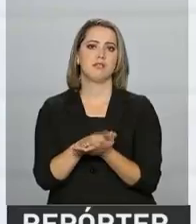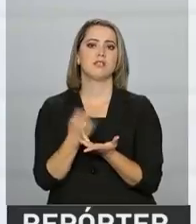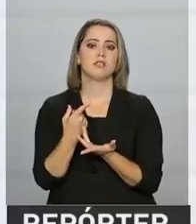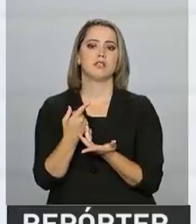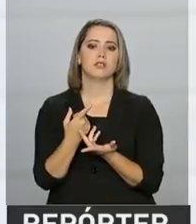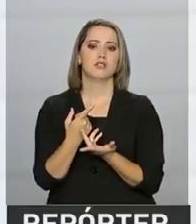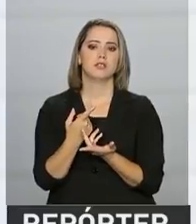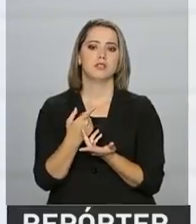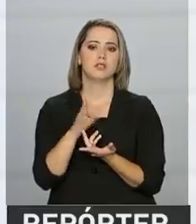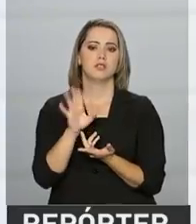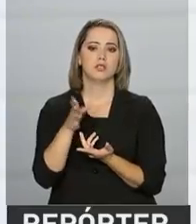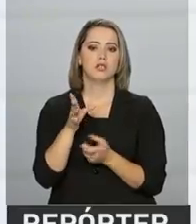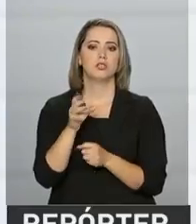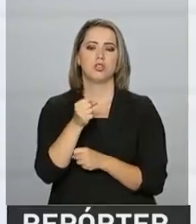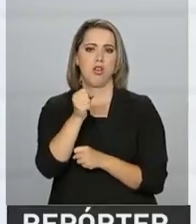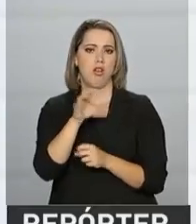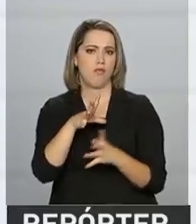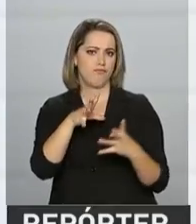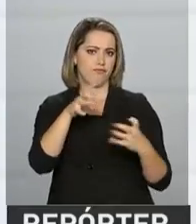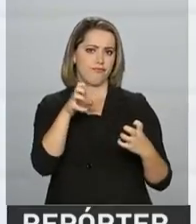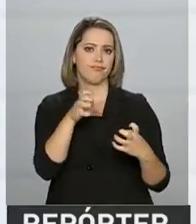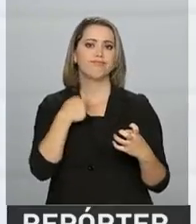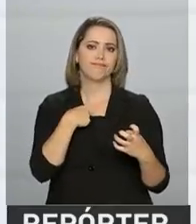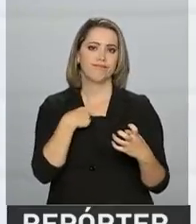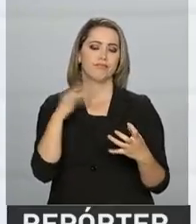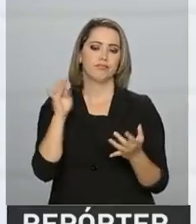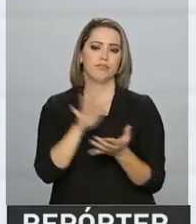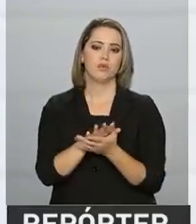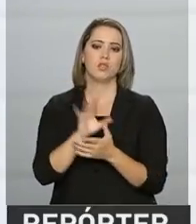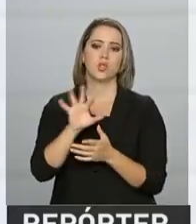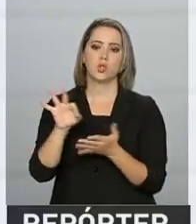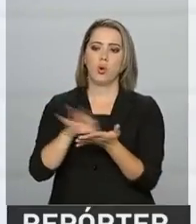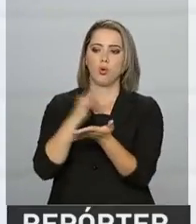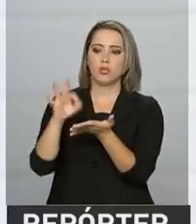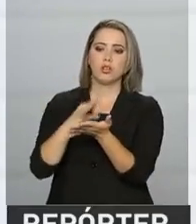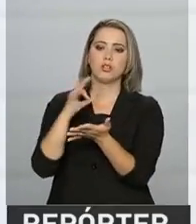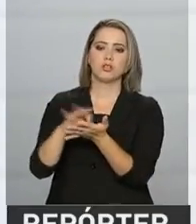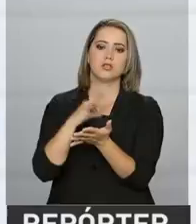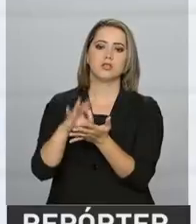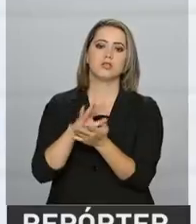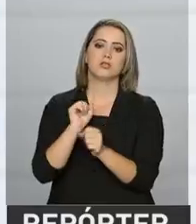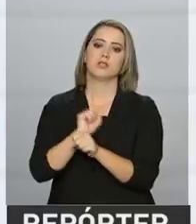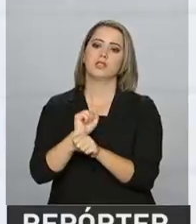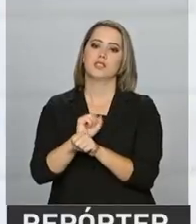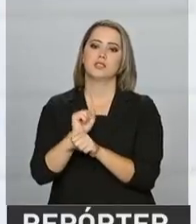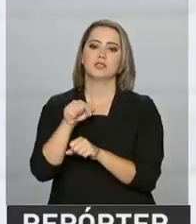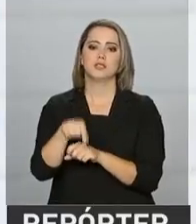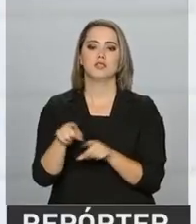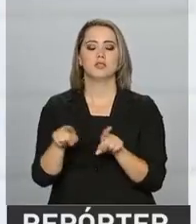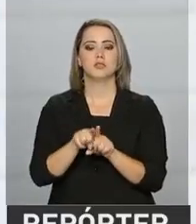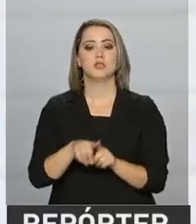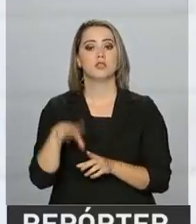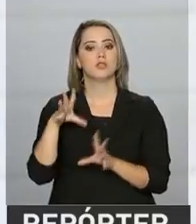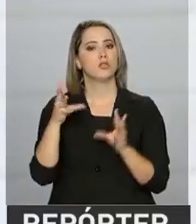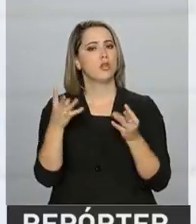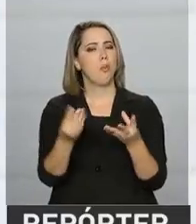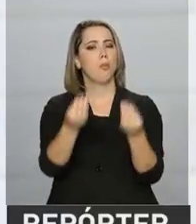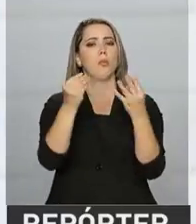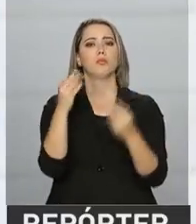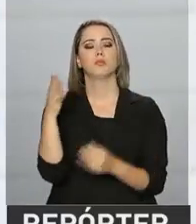sinto bem velha né então eu acho sensual crochê pra mim que está me aguardando estou muito feliz